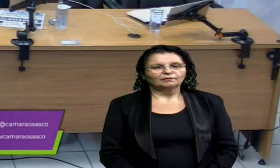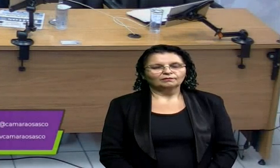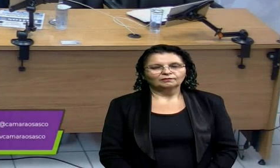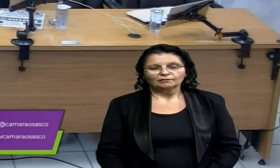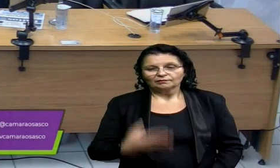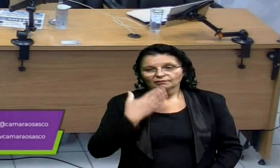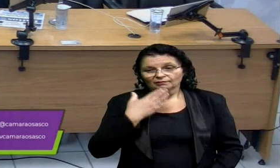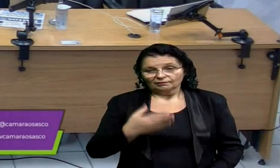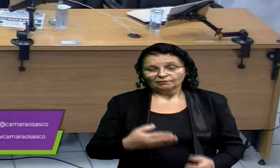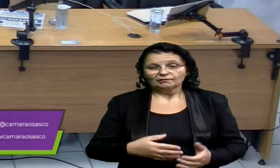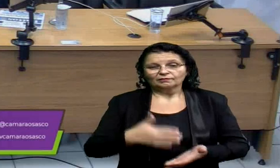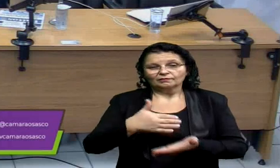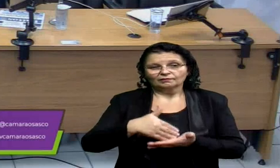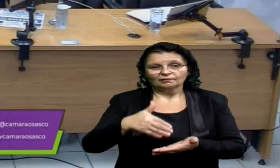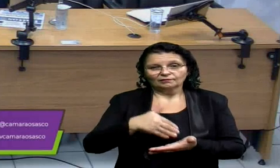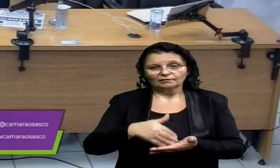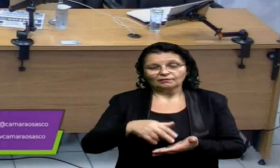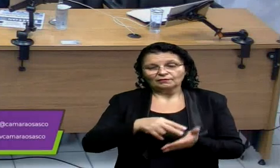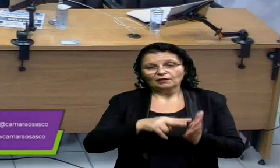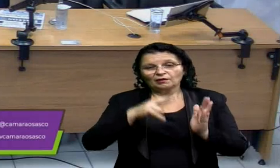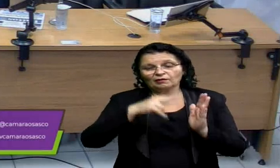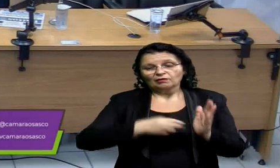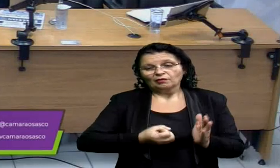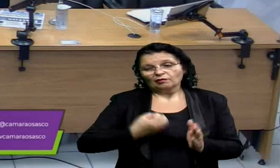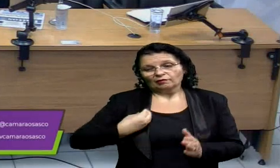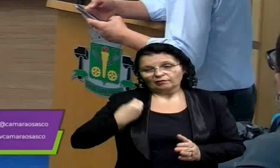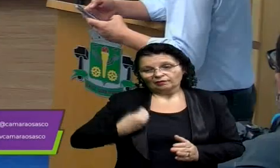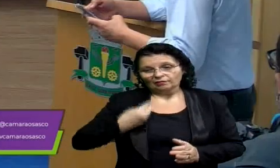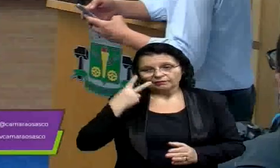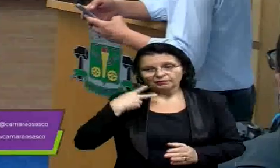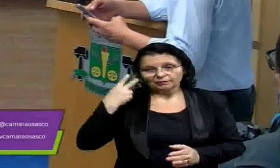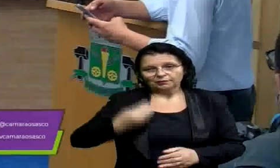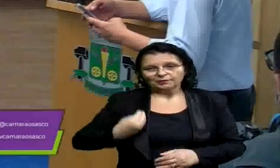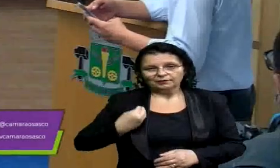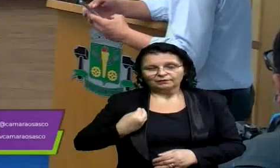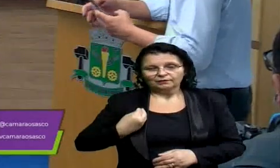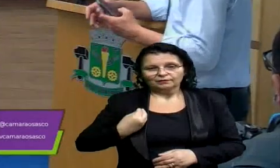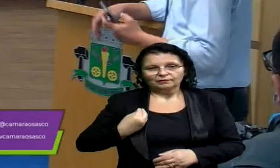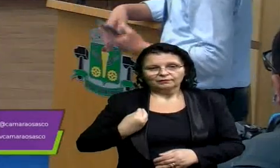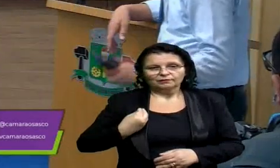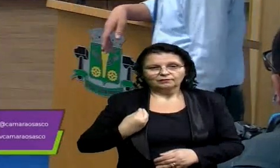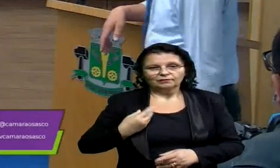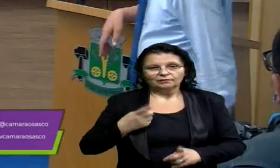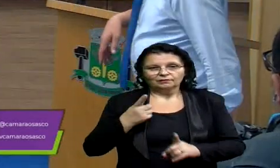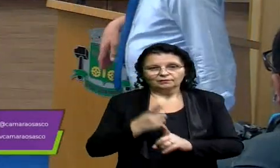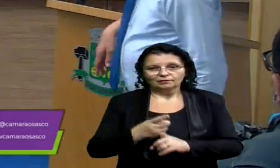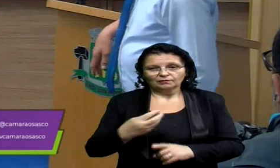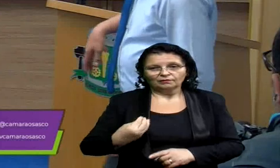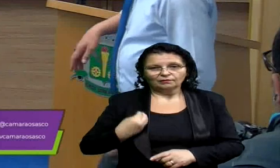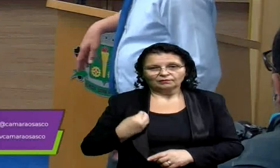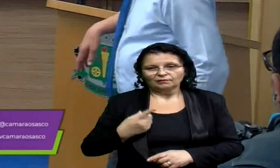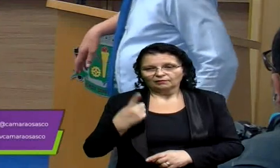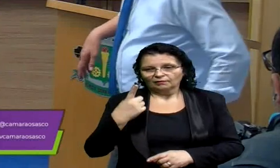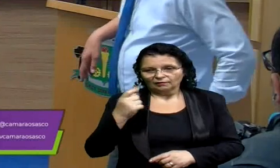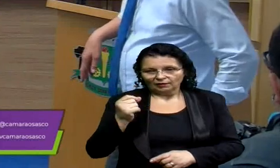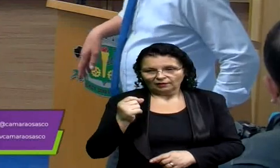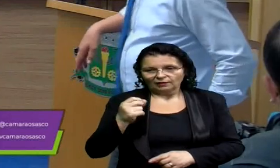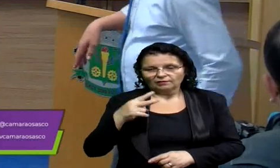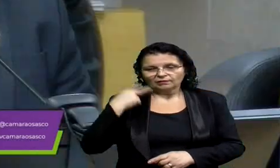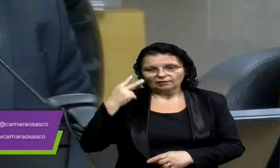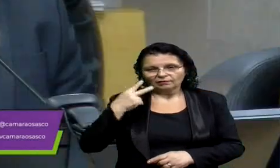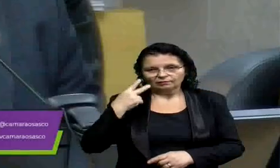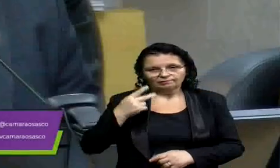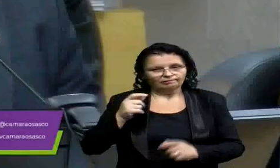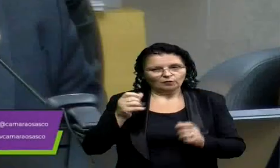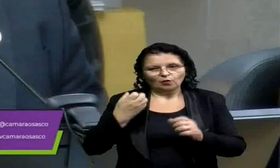solicitao a senhora secretária que preca a verificação de número de vereadores presente senhor presidente encontram-se presentes 10 vereadores